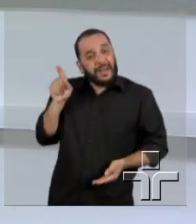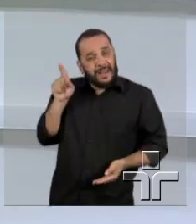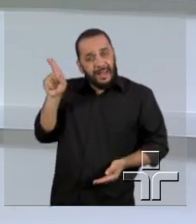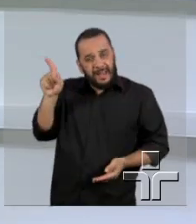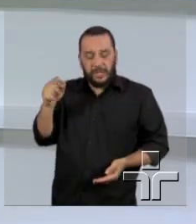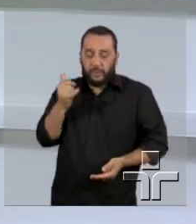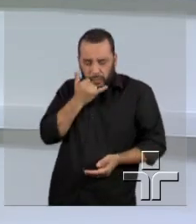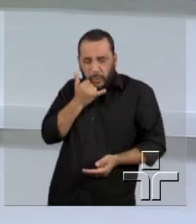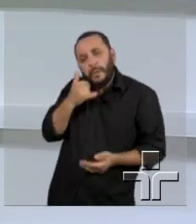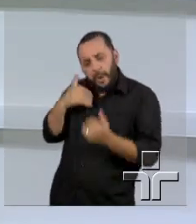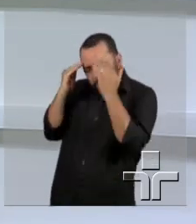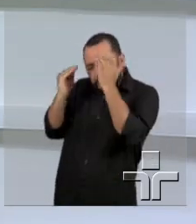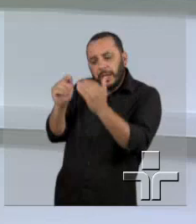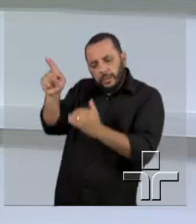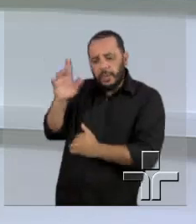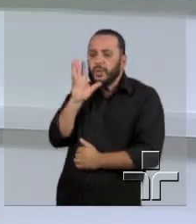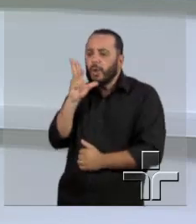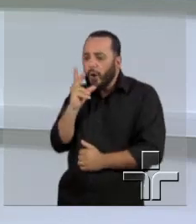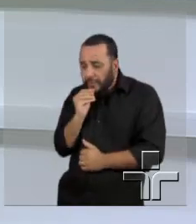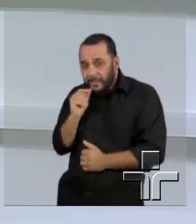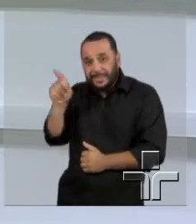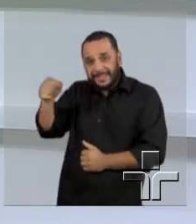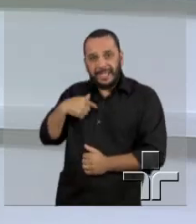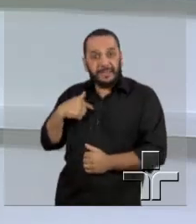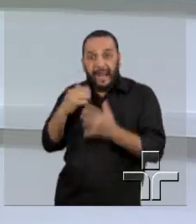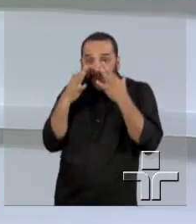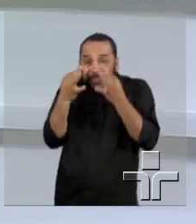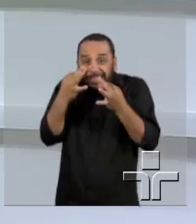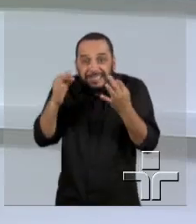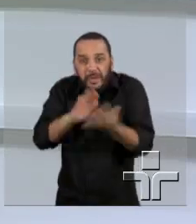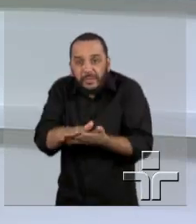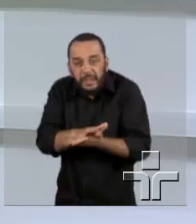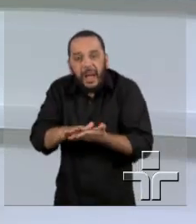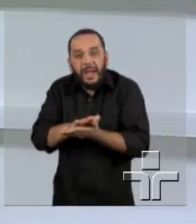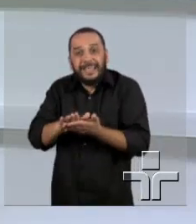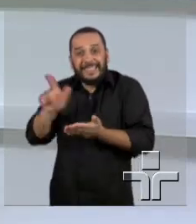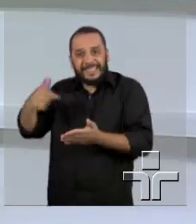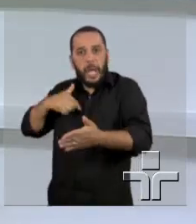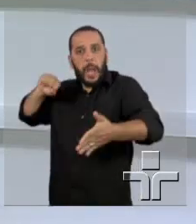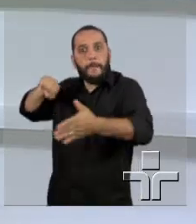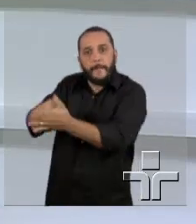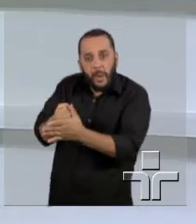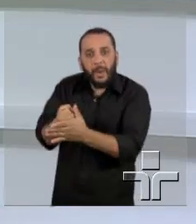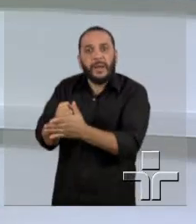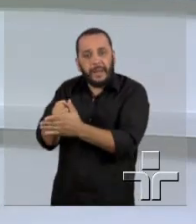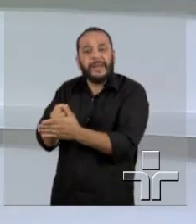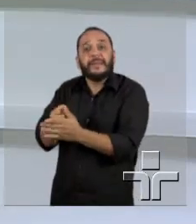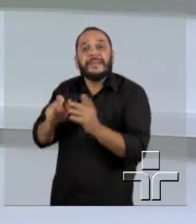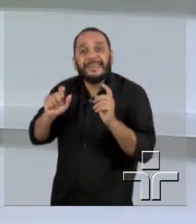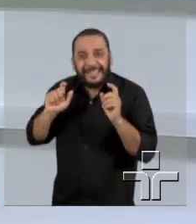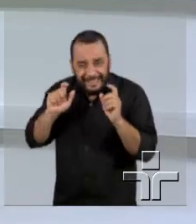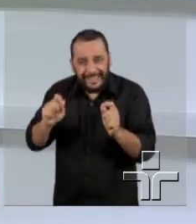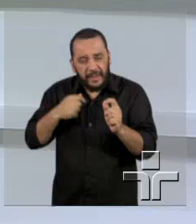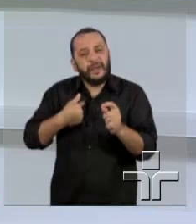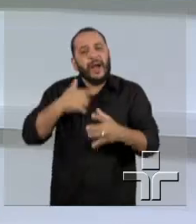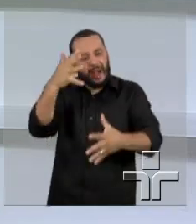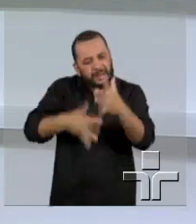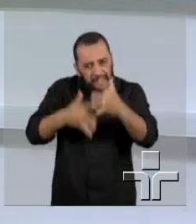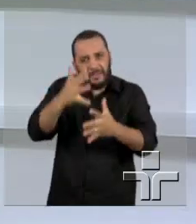todo o respeito que tem ao ministro Toffoli, ao Supremo, ele não atentou para os impactos nefastos que iam contribuir, sim,